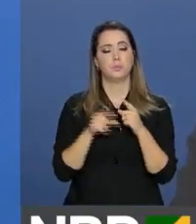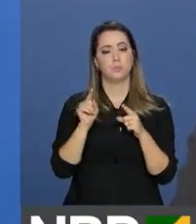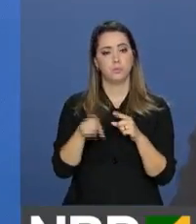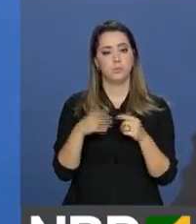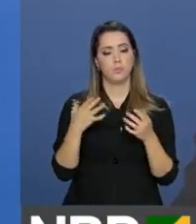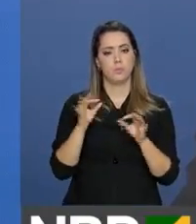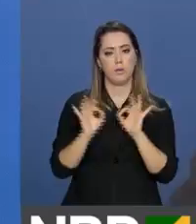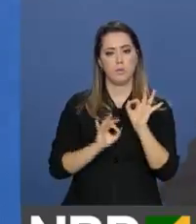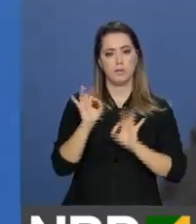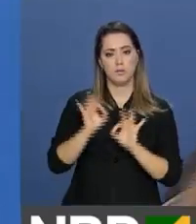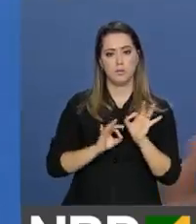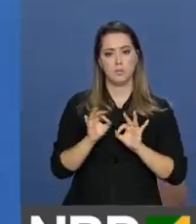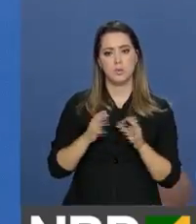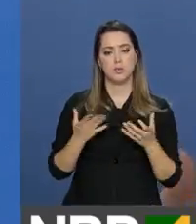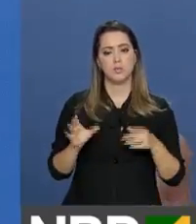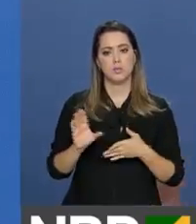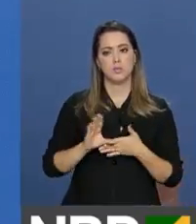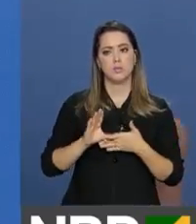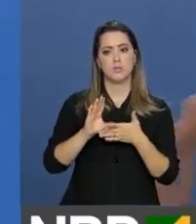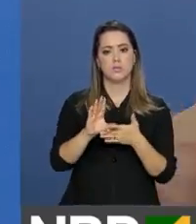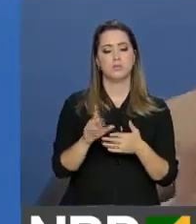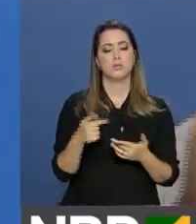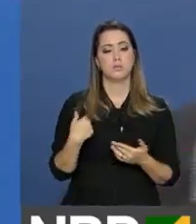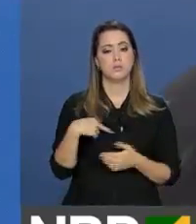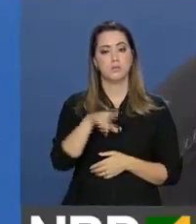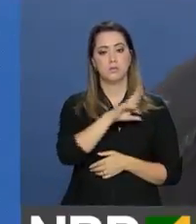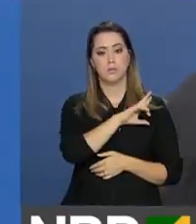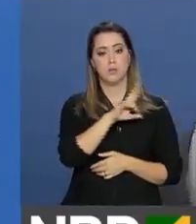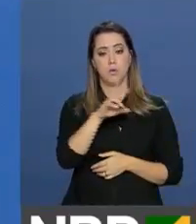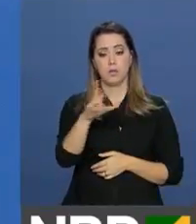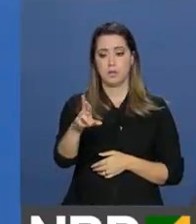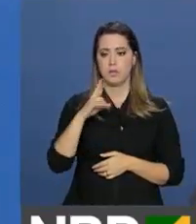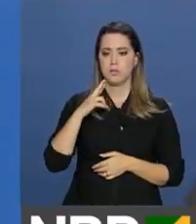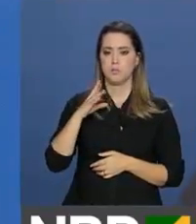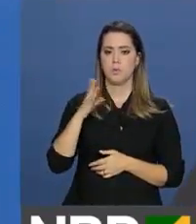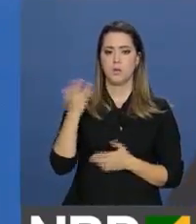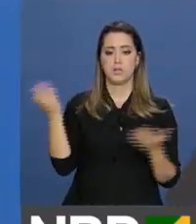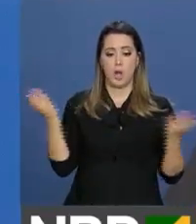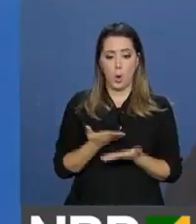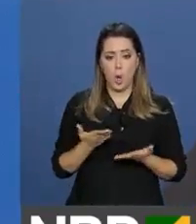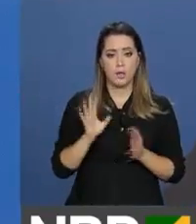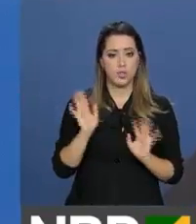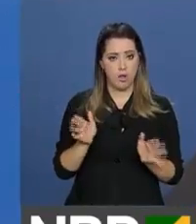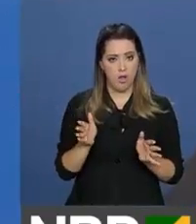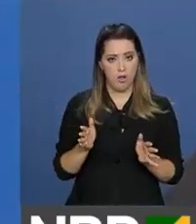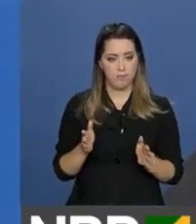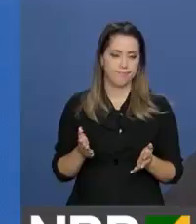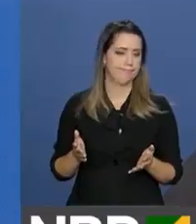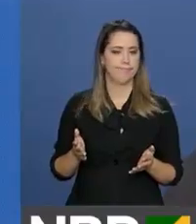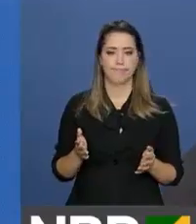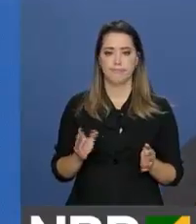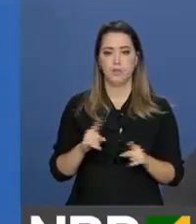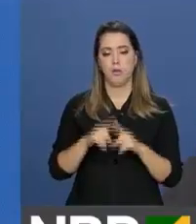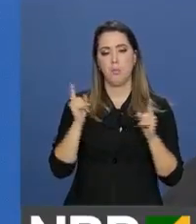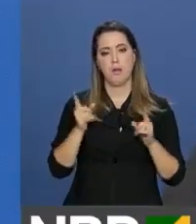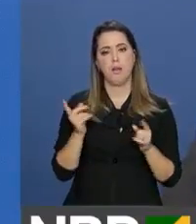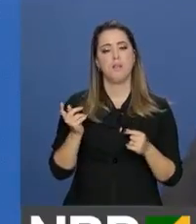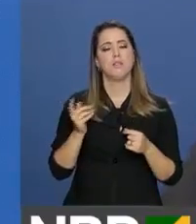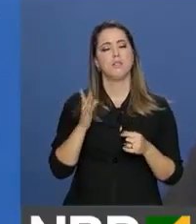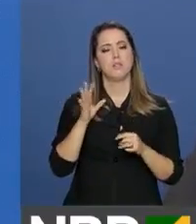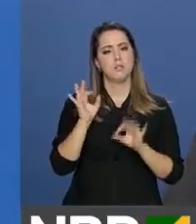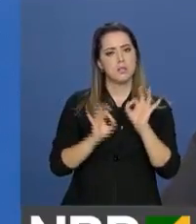esta coordenação. Os resultados vêm imediatamente? Não vêm, mas o